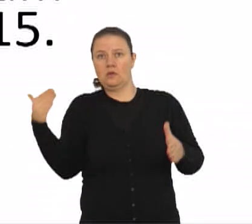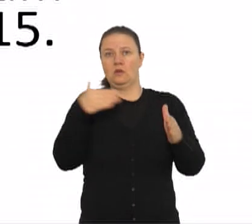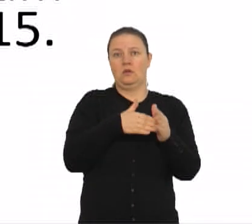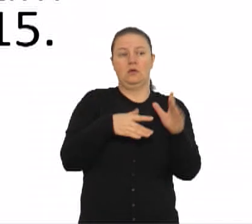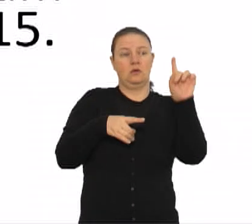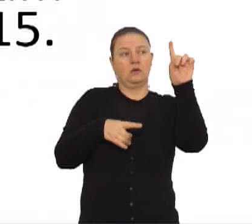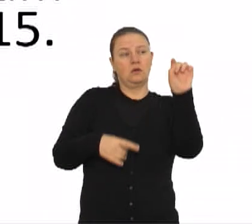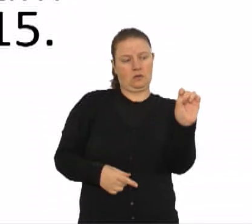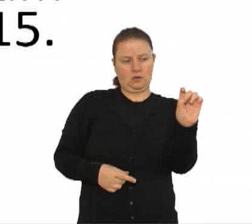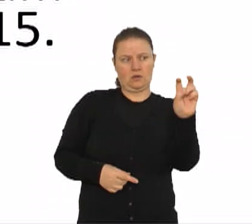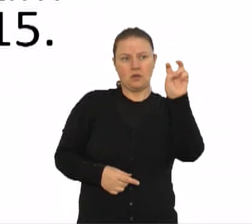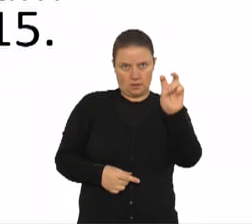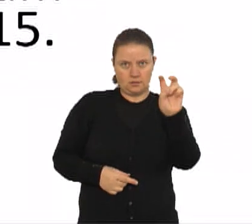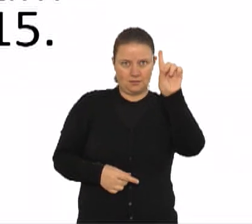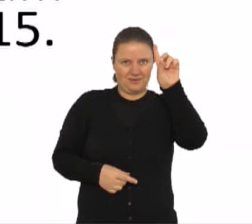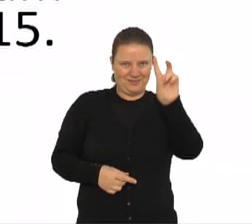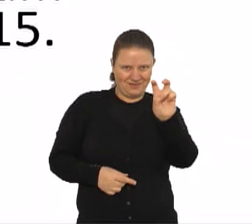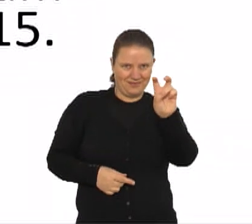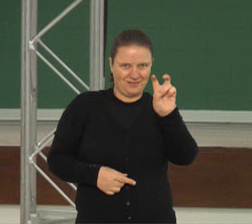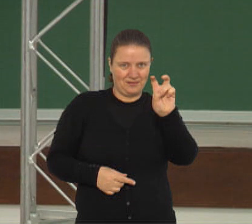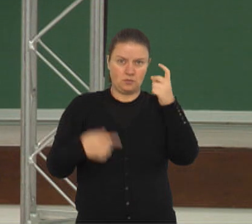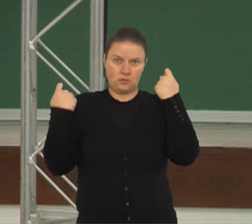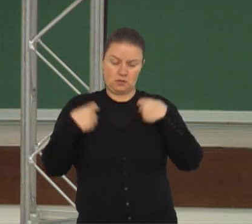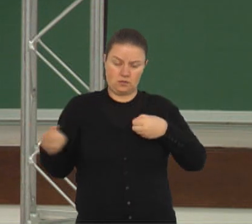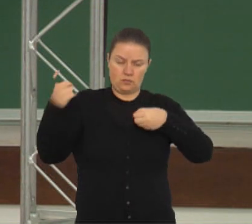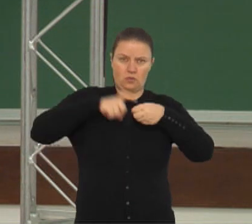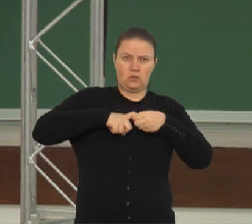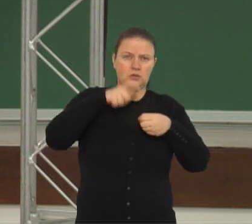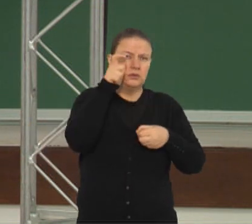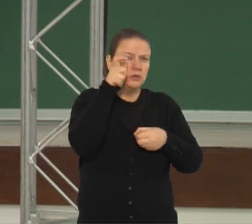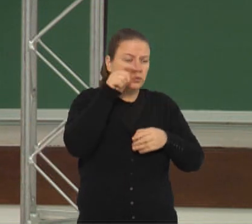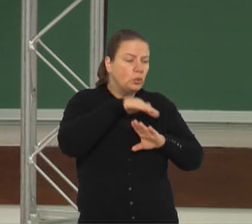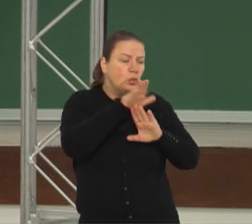também rever a íntegra dessas aulas.